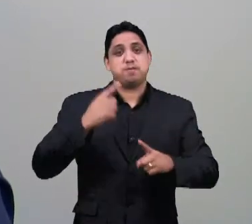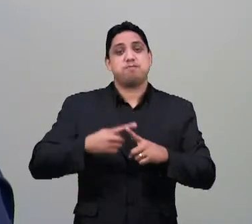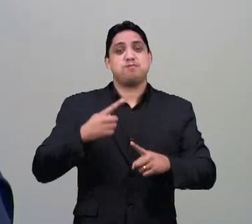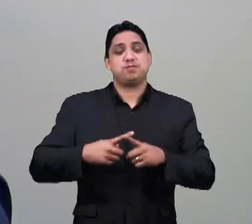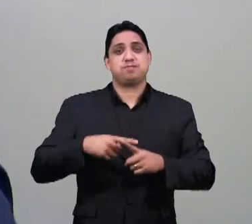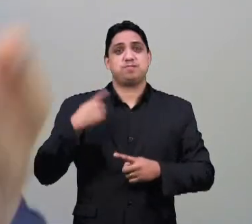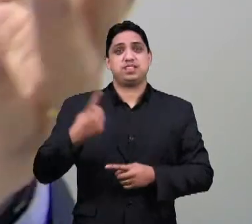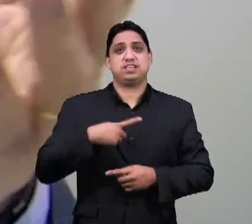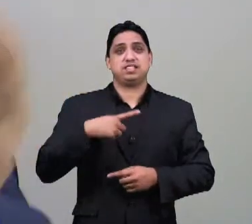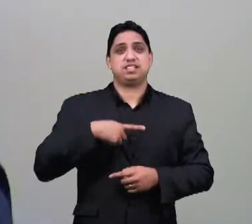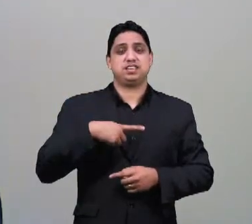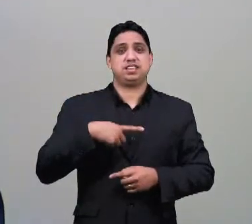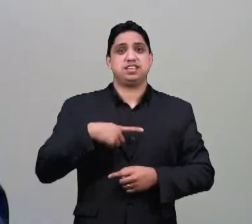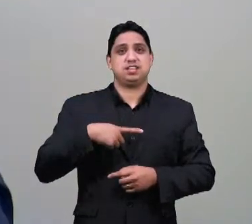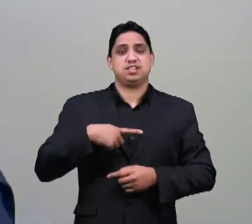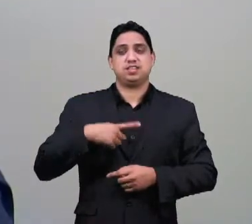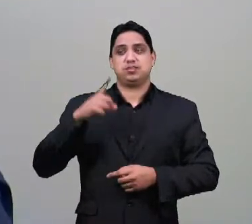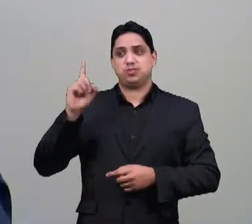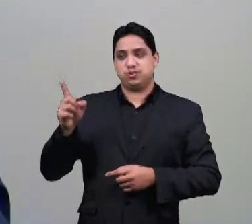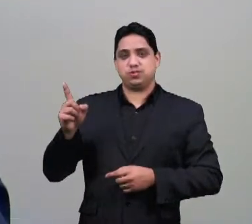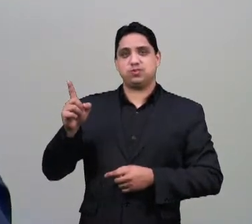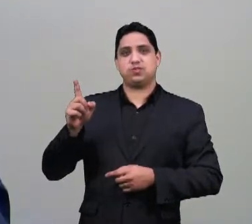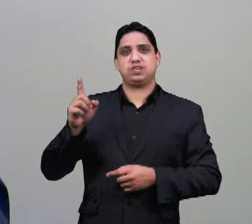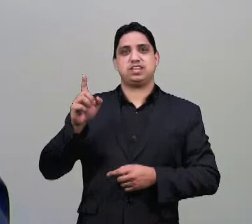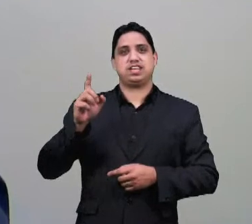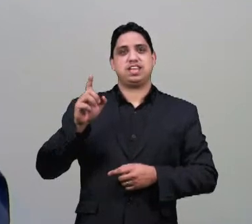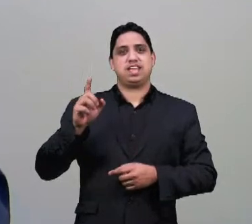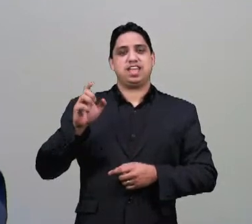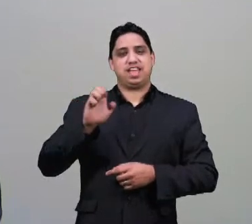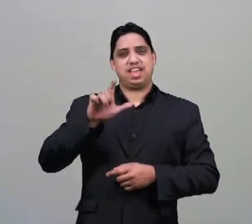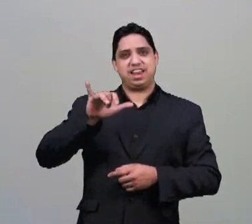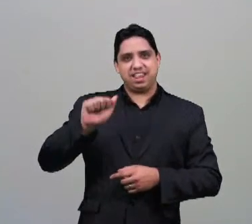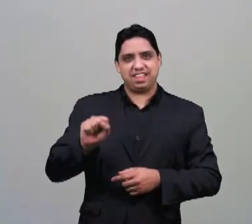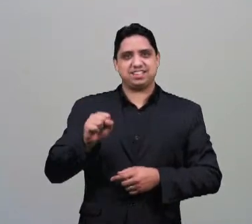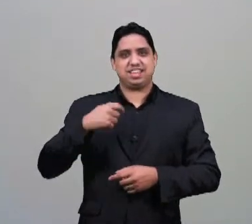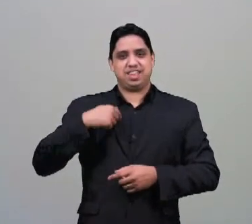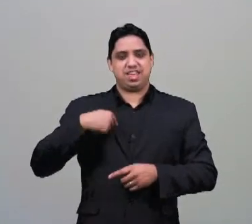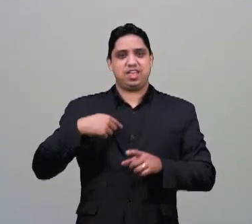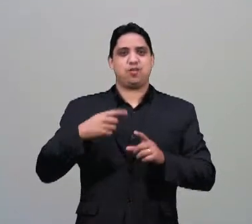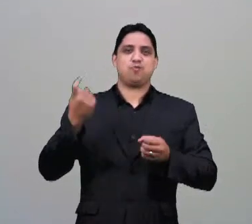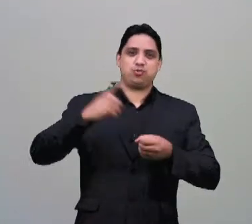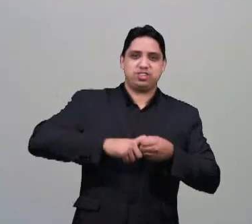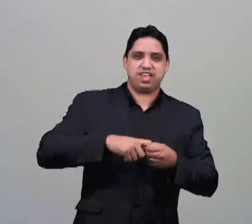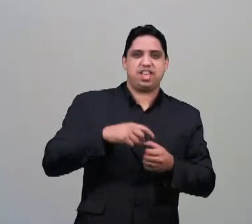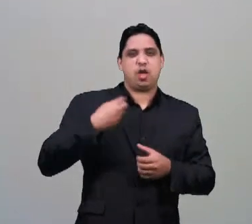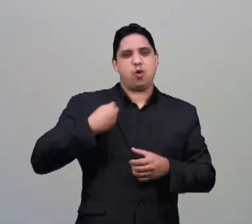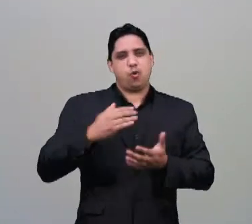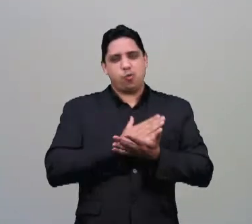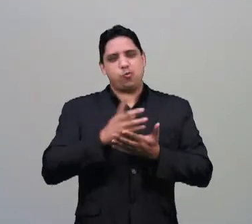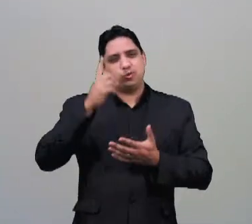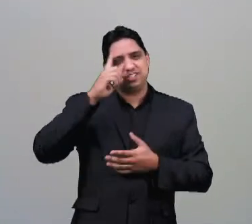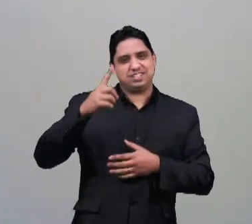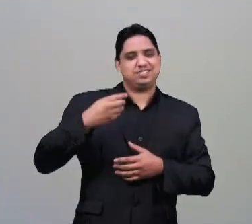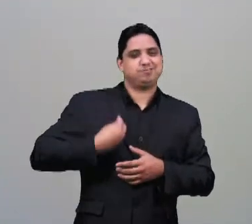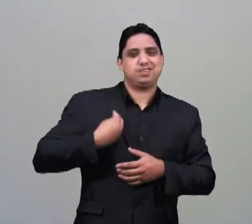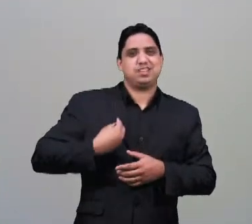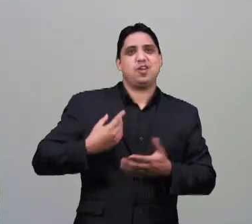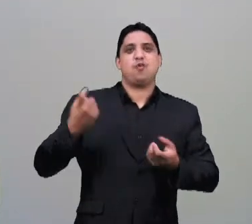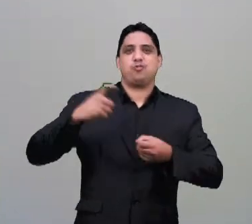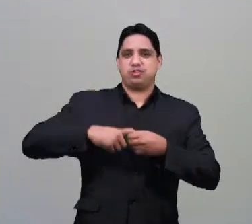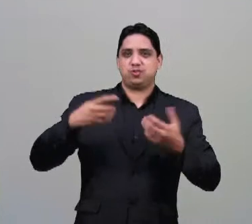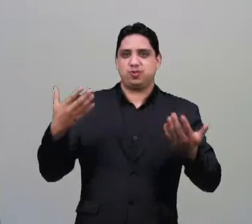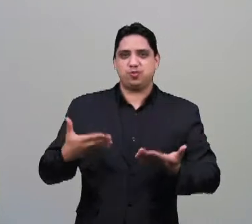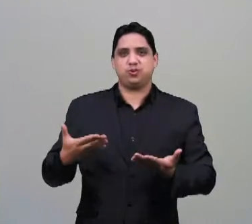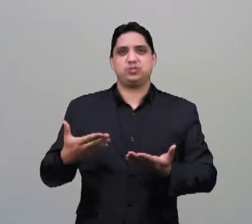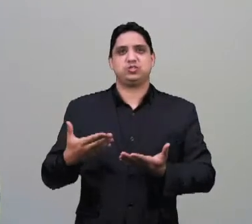nós temos, além do Elias e eu, e a gente está de volta, passei uns dias sem participar dessa programação, mas estamos de volta hoje e